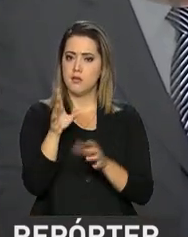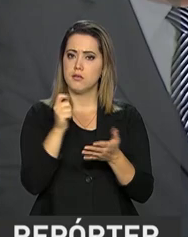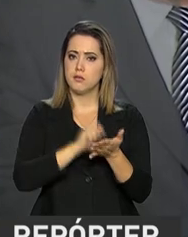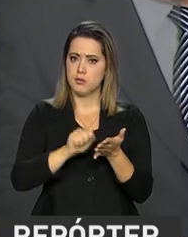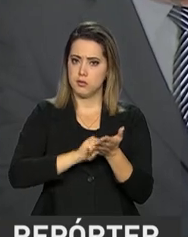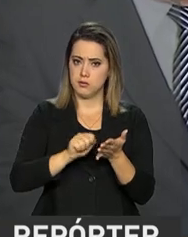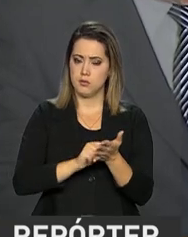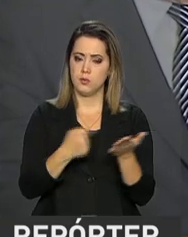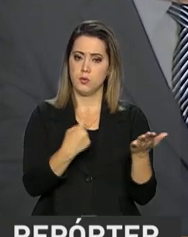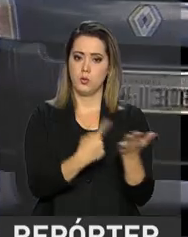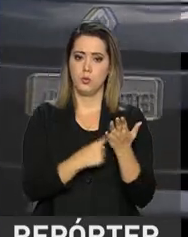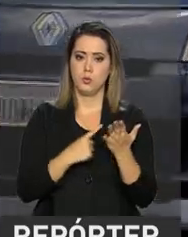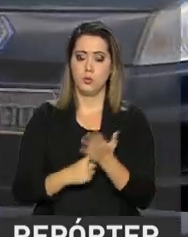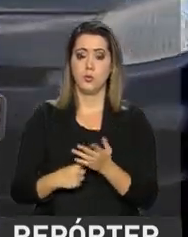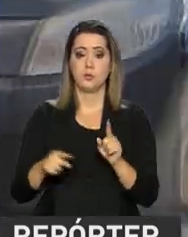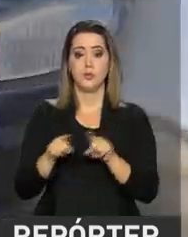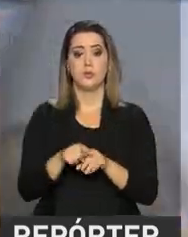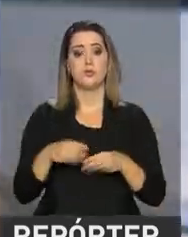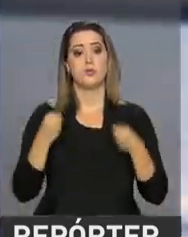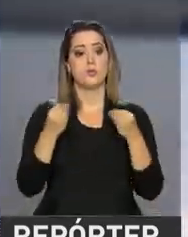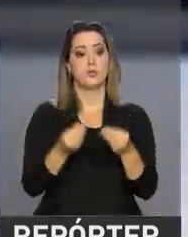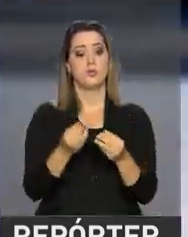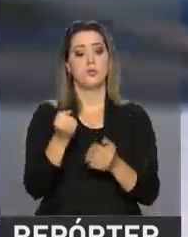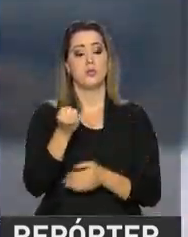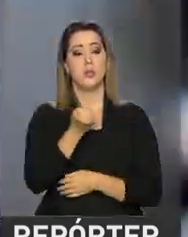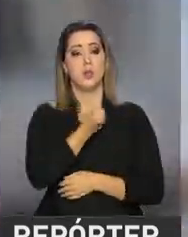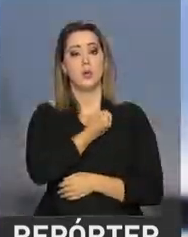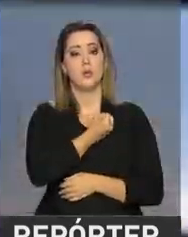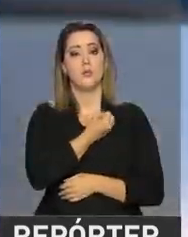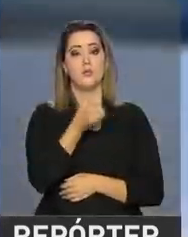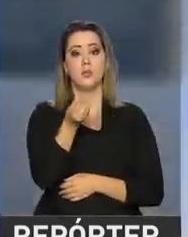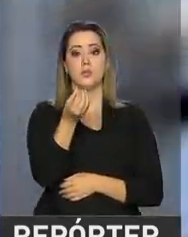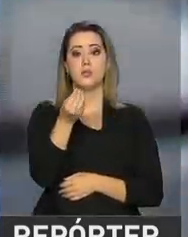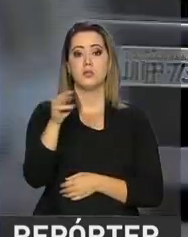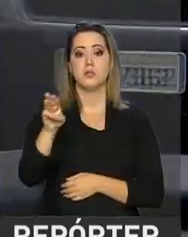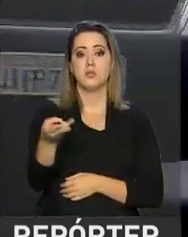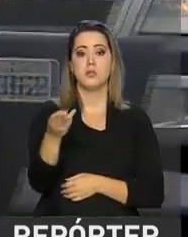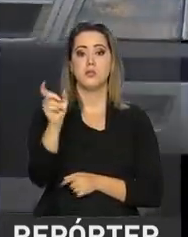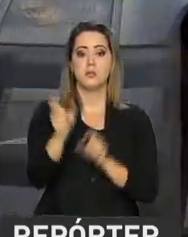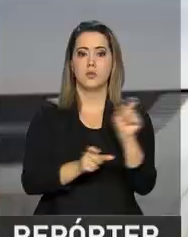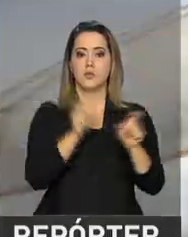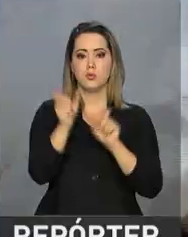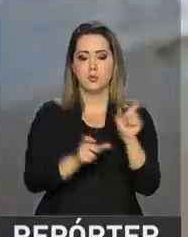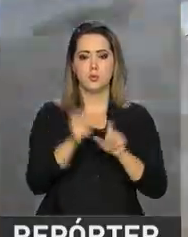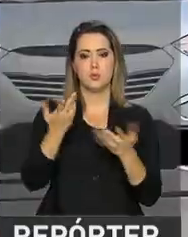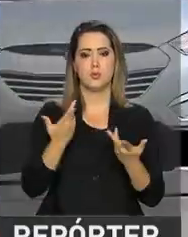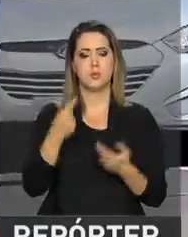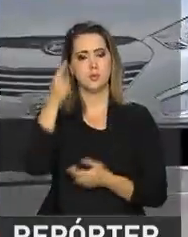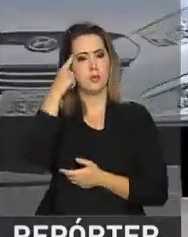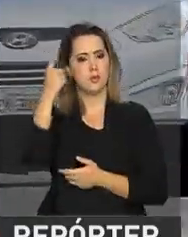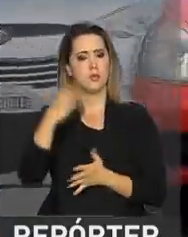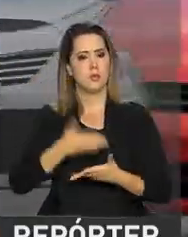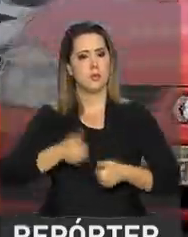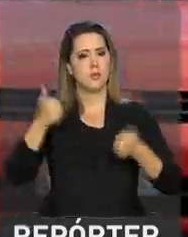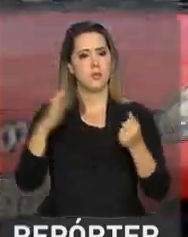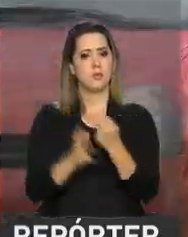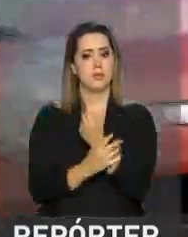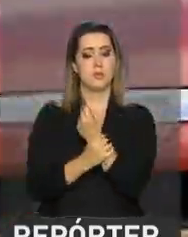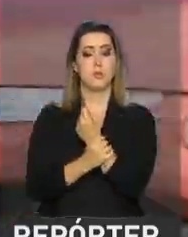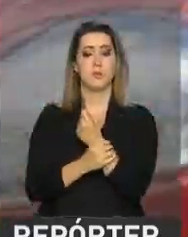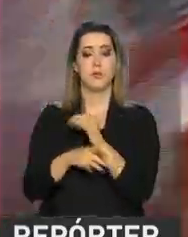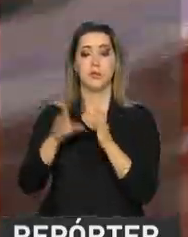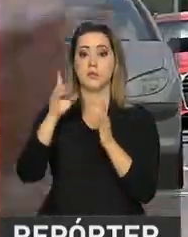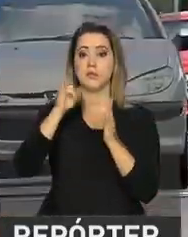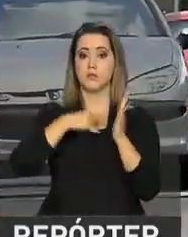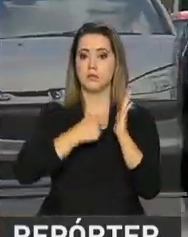ligado ao ministério tem dados de 60 milhões de motoristas brasileiros a idéia é aumentar a segurança da